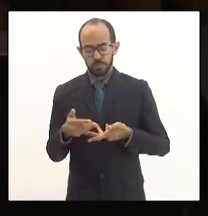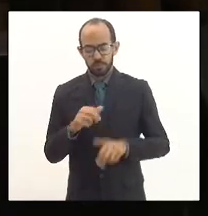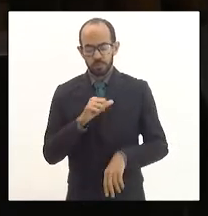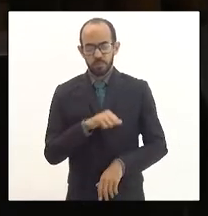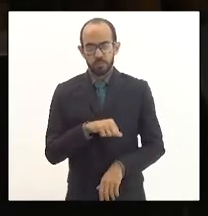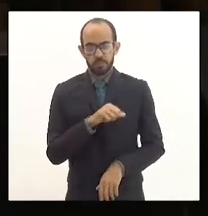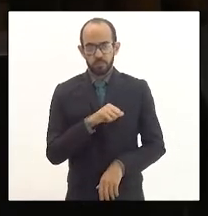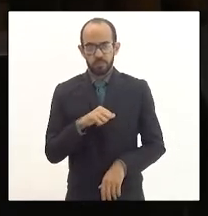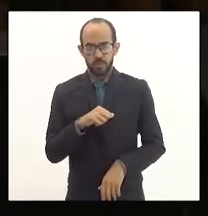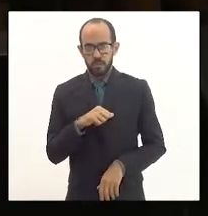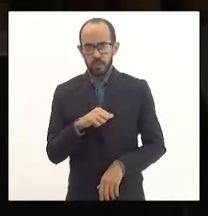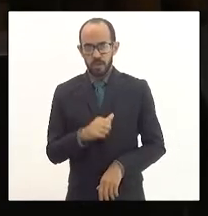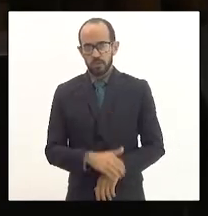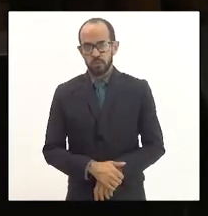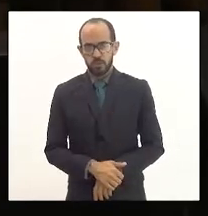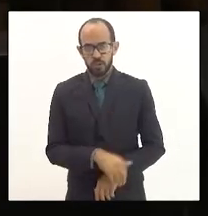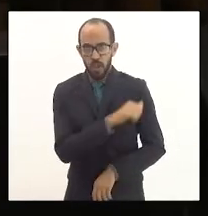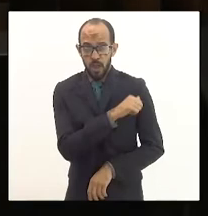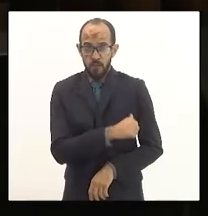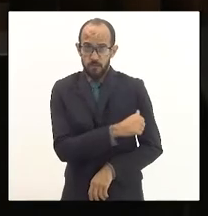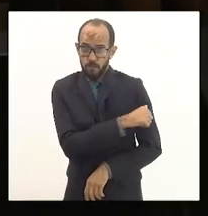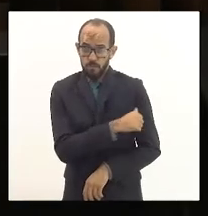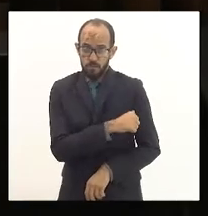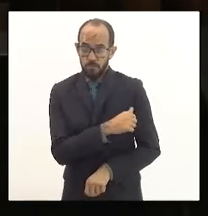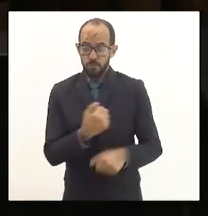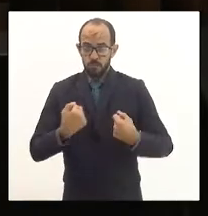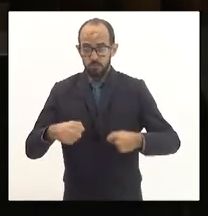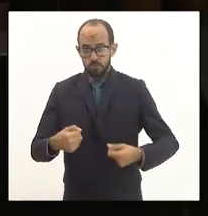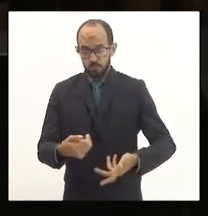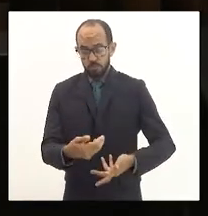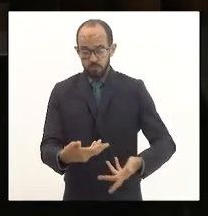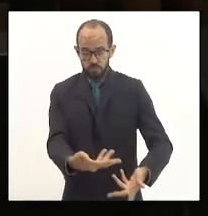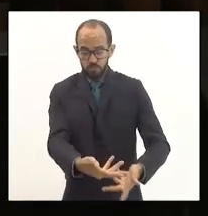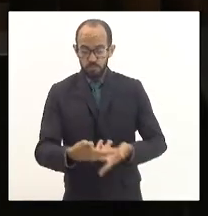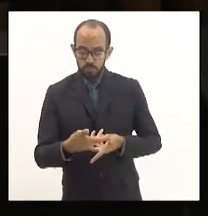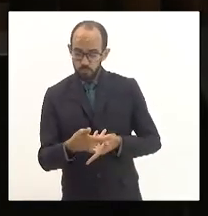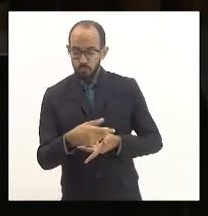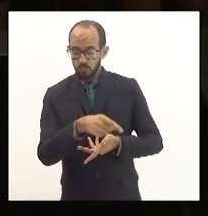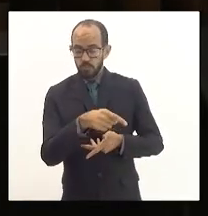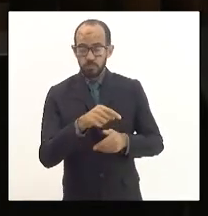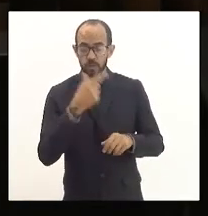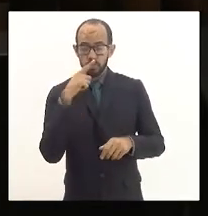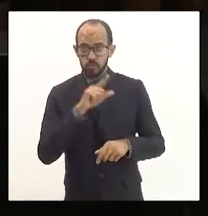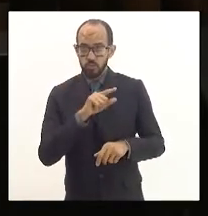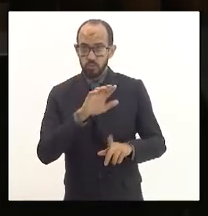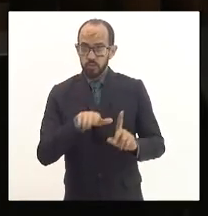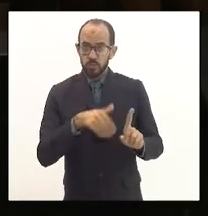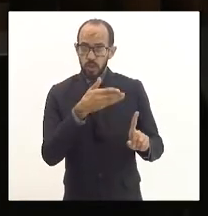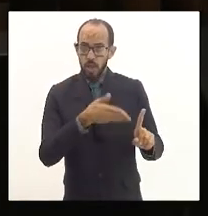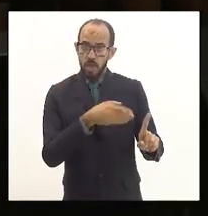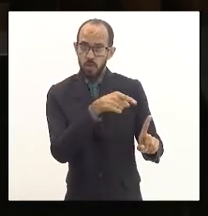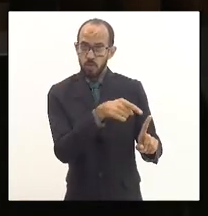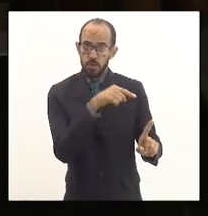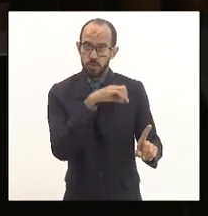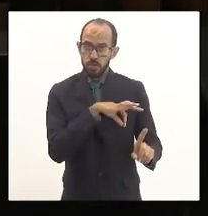vez de abraçar a enfermagem para que esse piso realmente seja sancionado